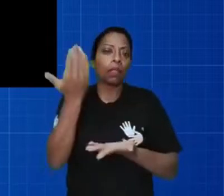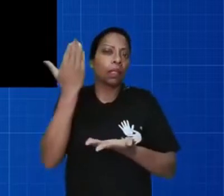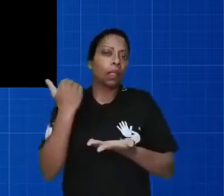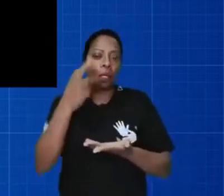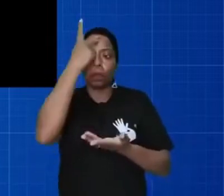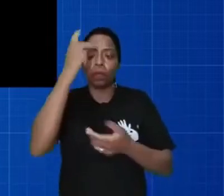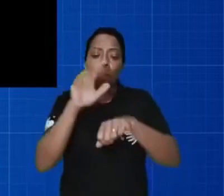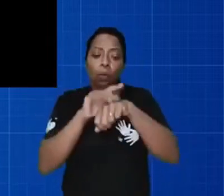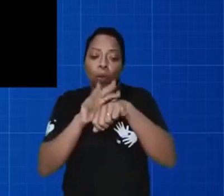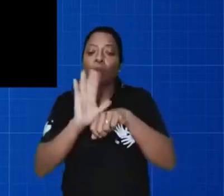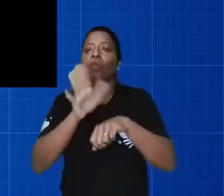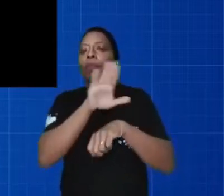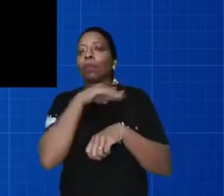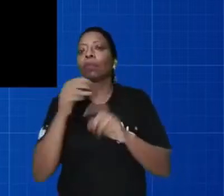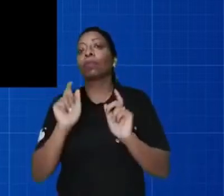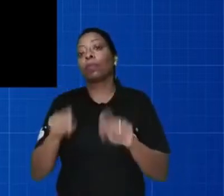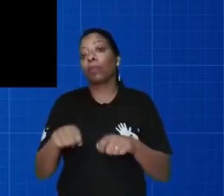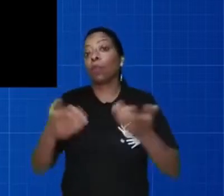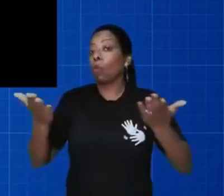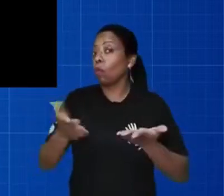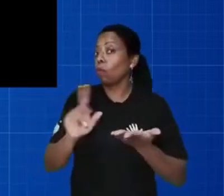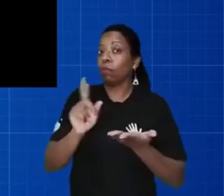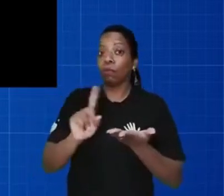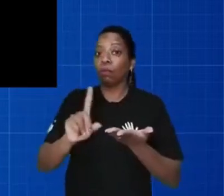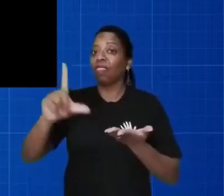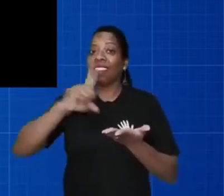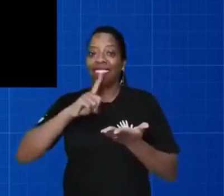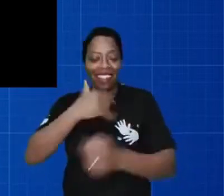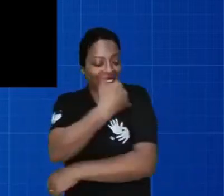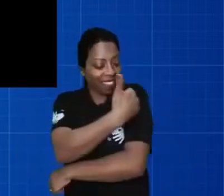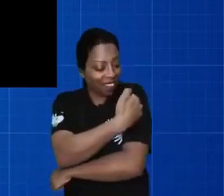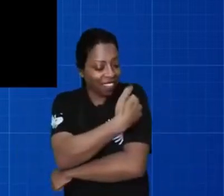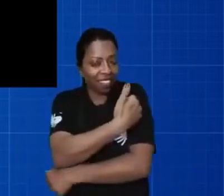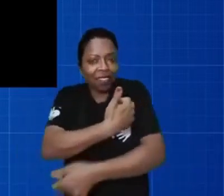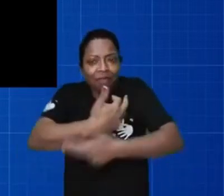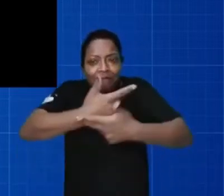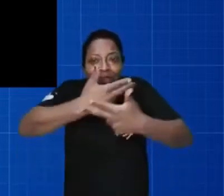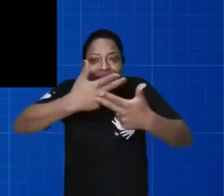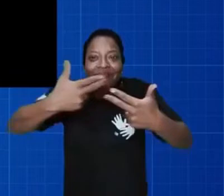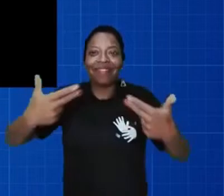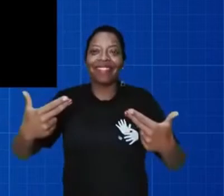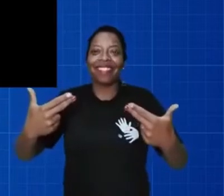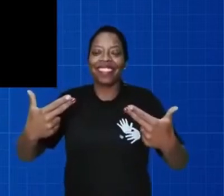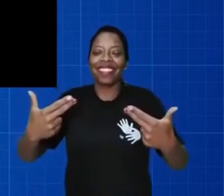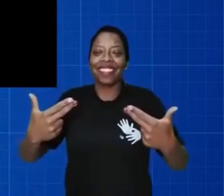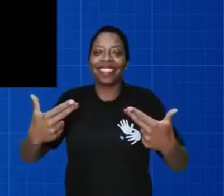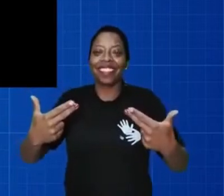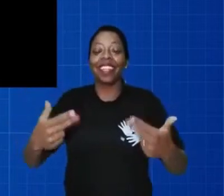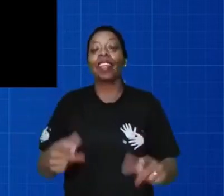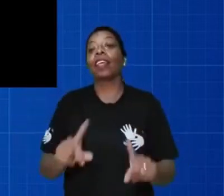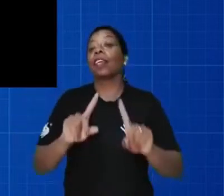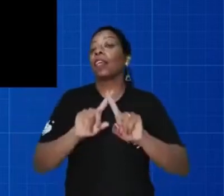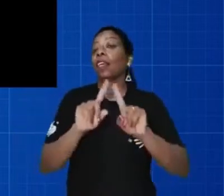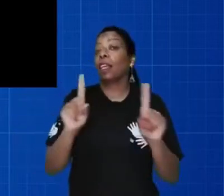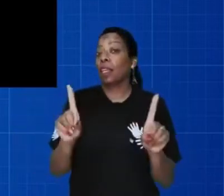vacinal, ela está caindo com o tempo, está diminuindo bastante por conta disso. As pessoas estão perdendo o medo das